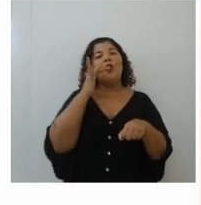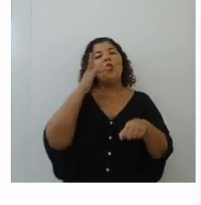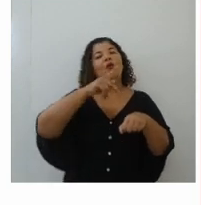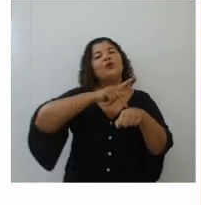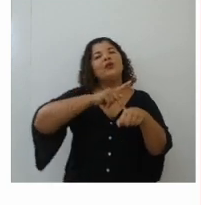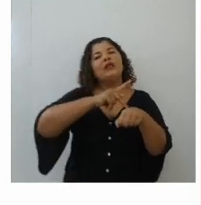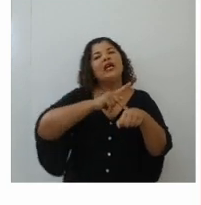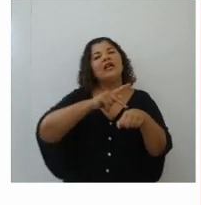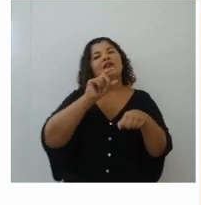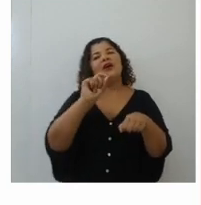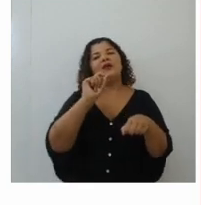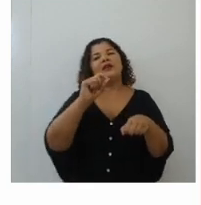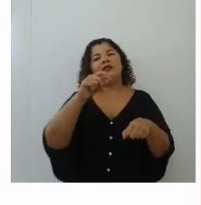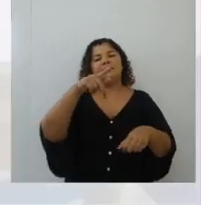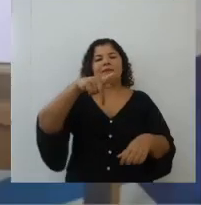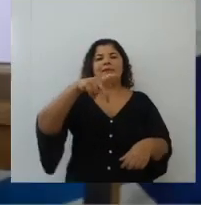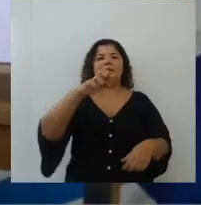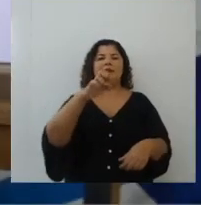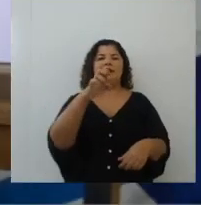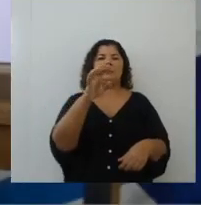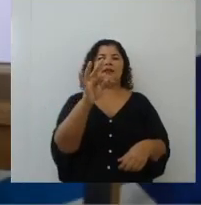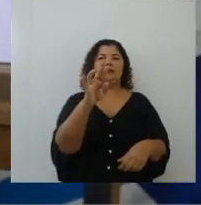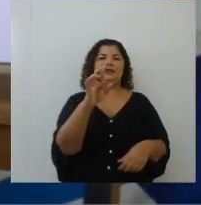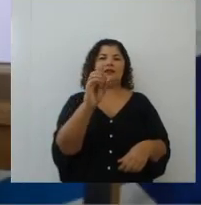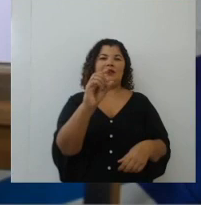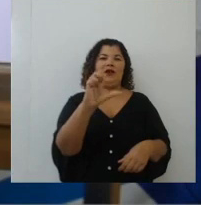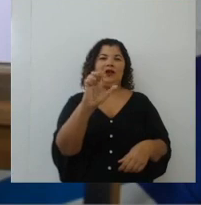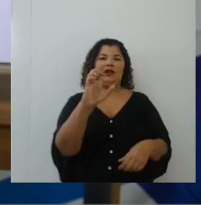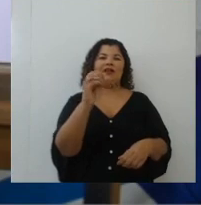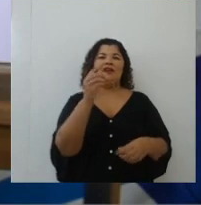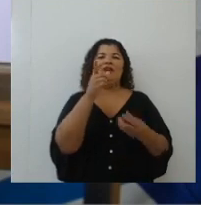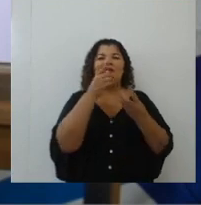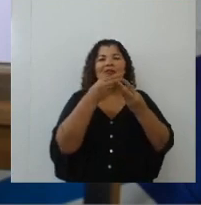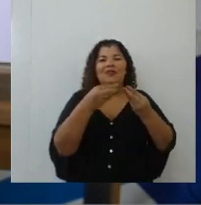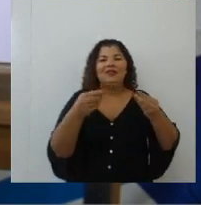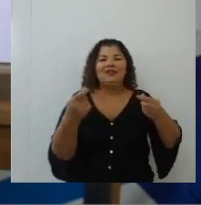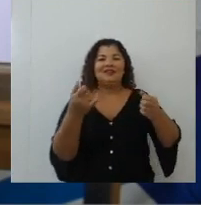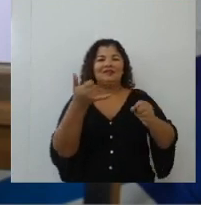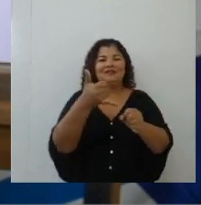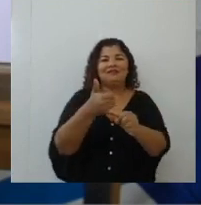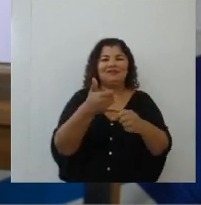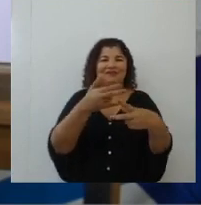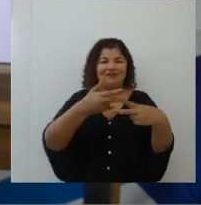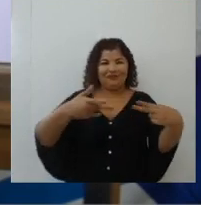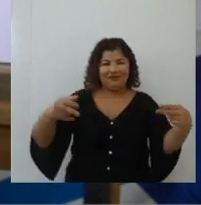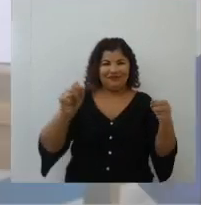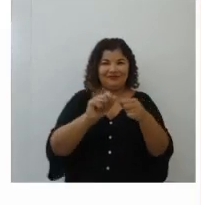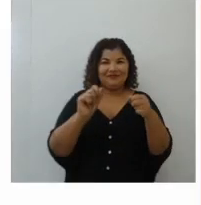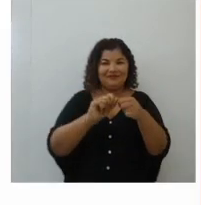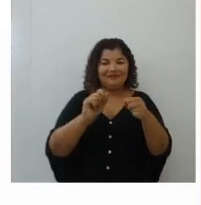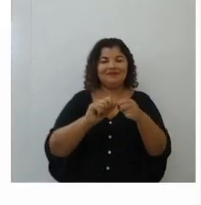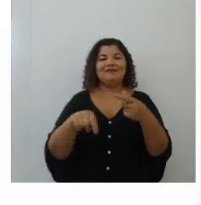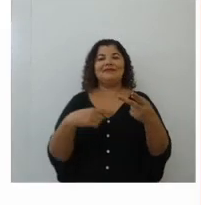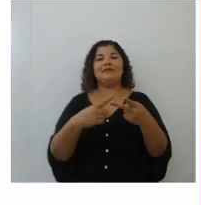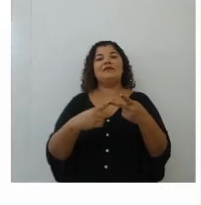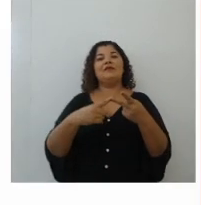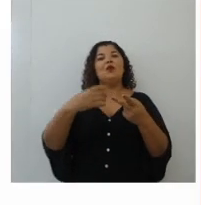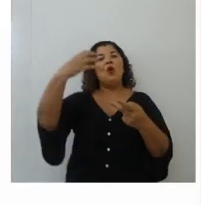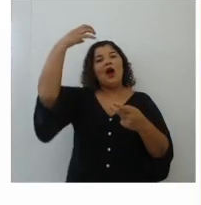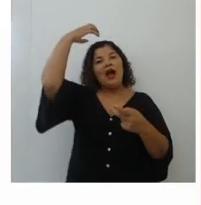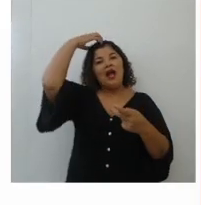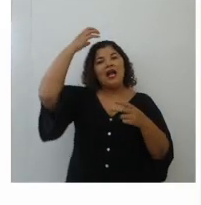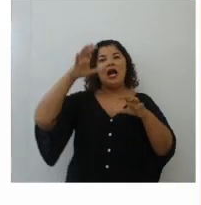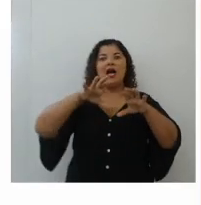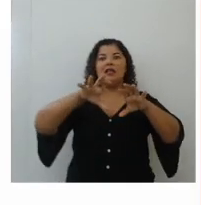quê? Petróleo. Percebe? Então é uma perífrase. Olha lá. O rei dos animais